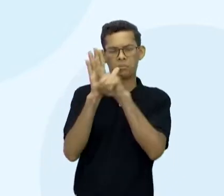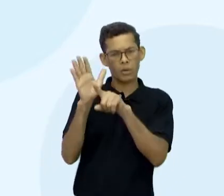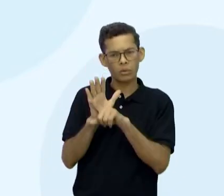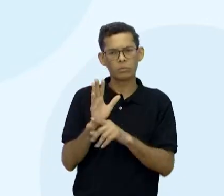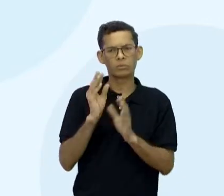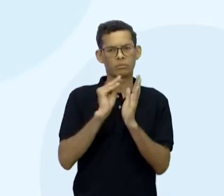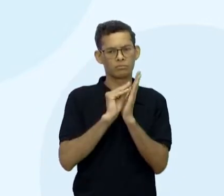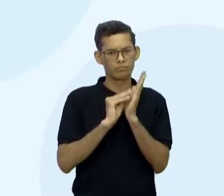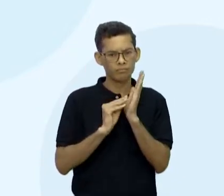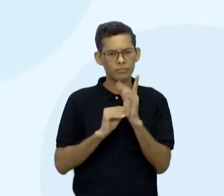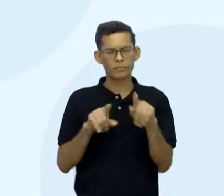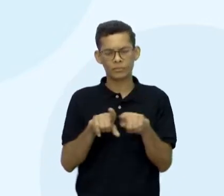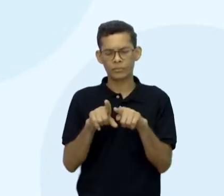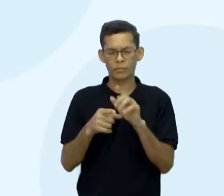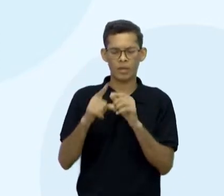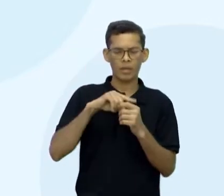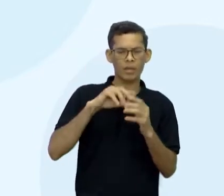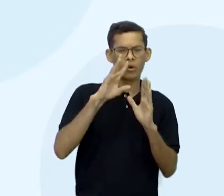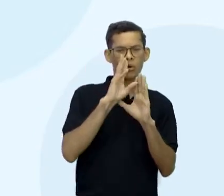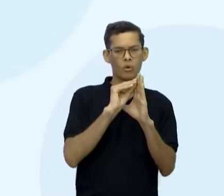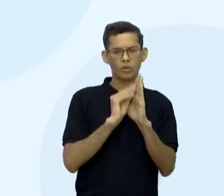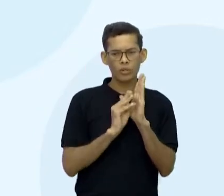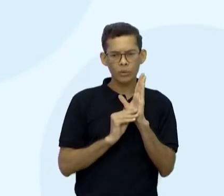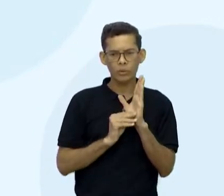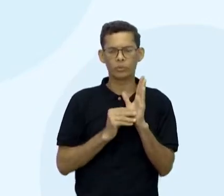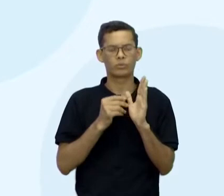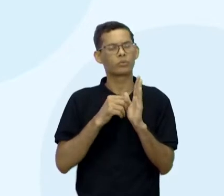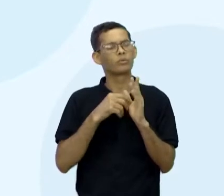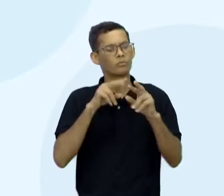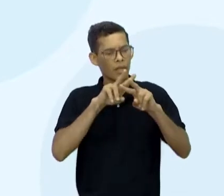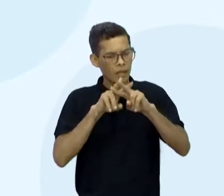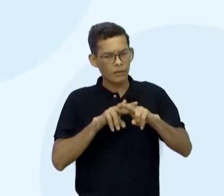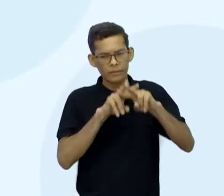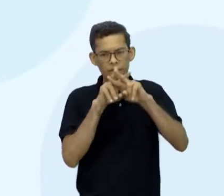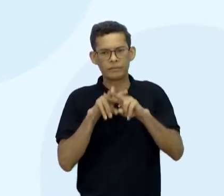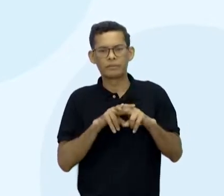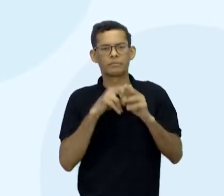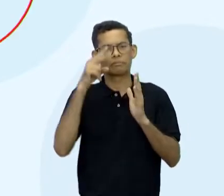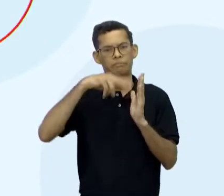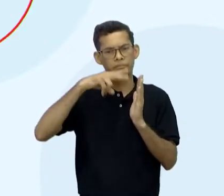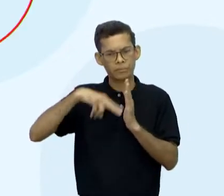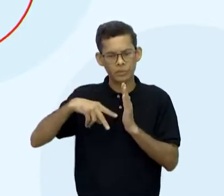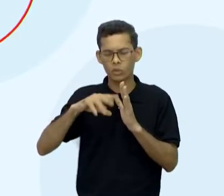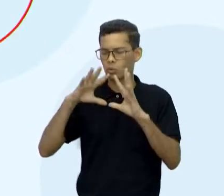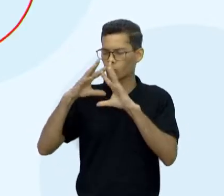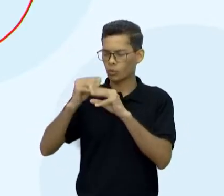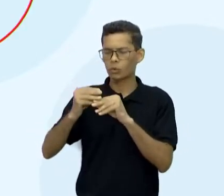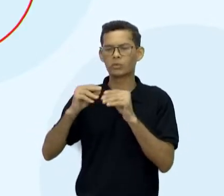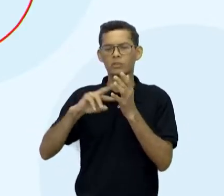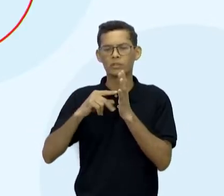caso, revisar os conteúdos, porque isso tudo aqui é um processo de